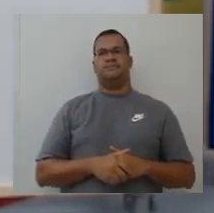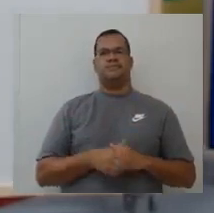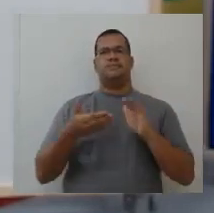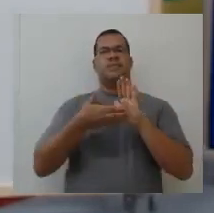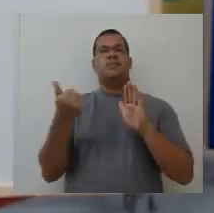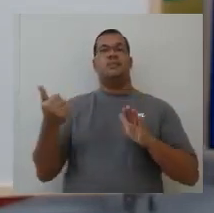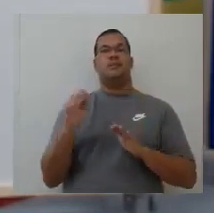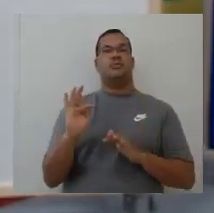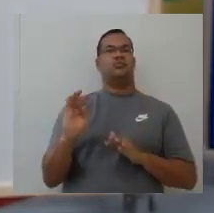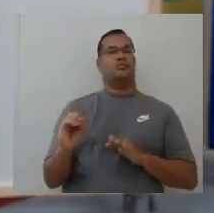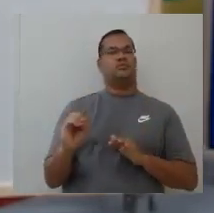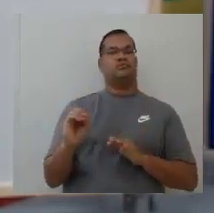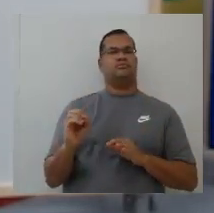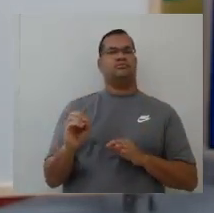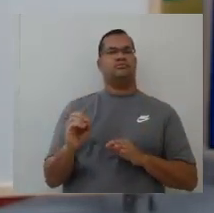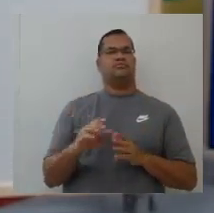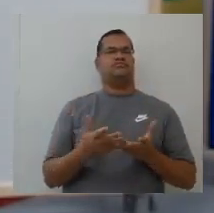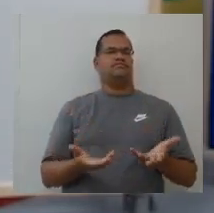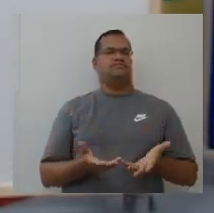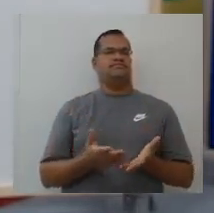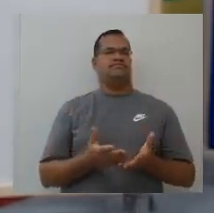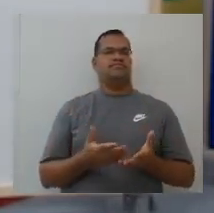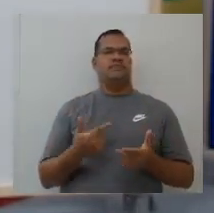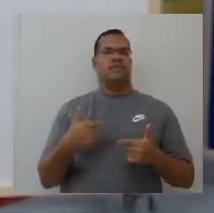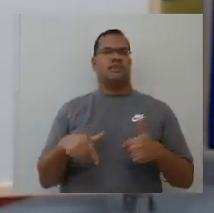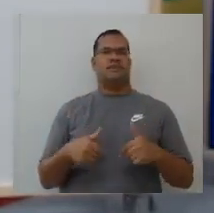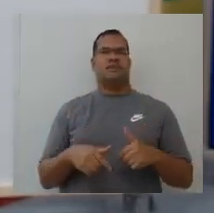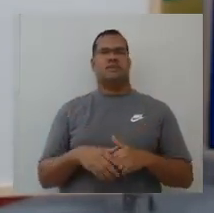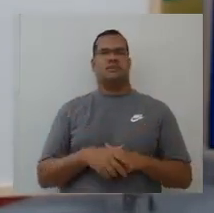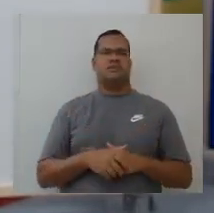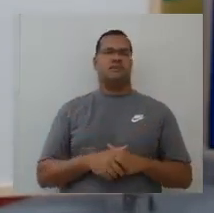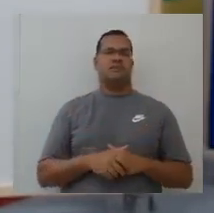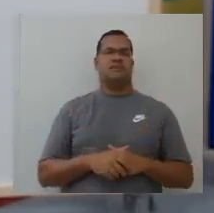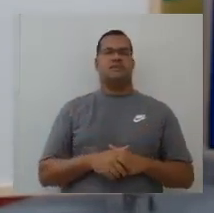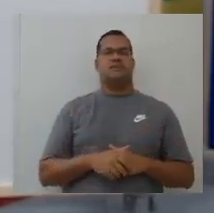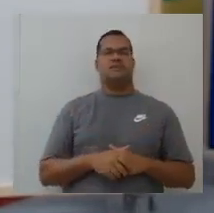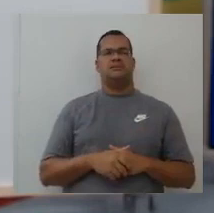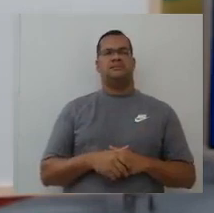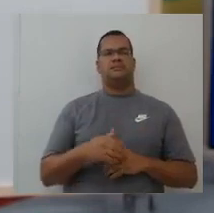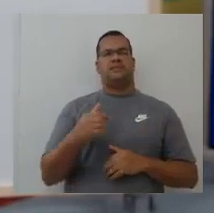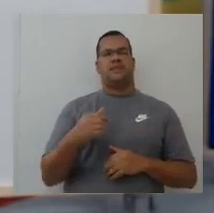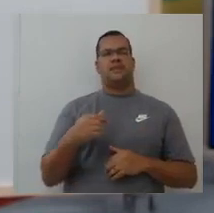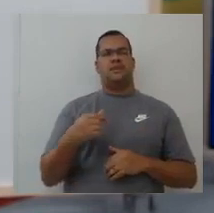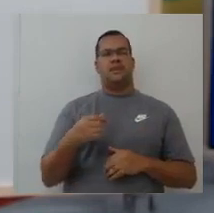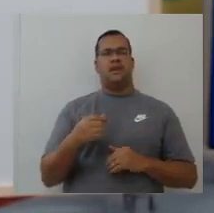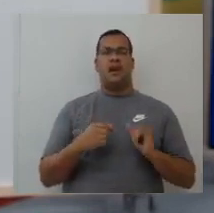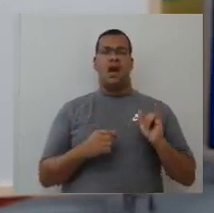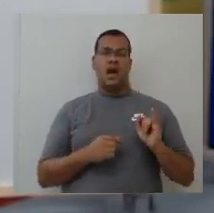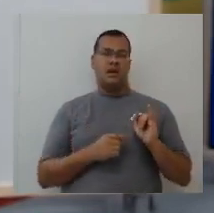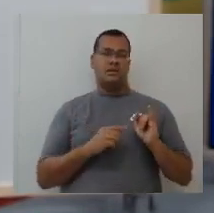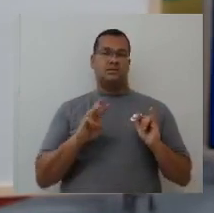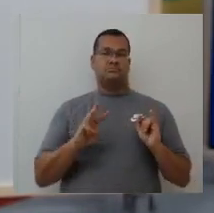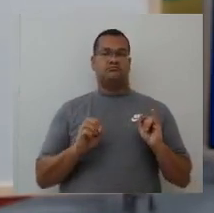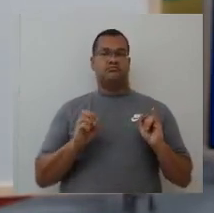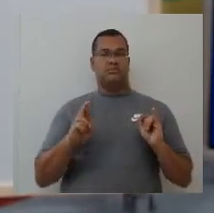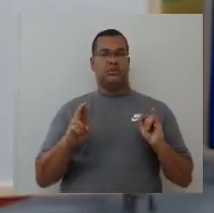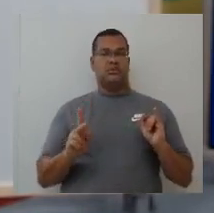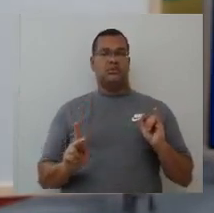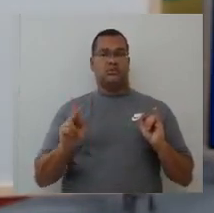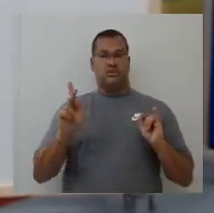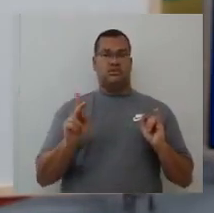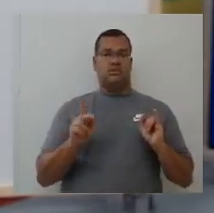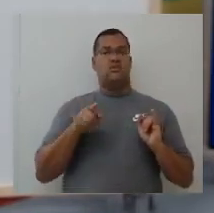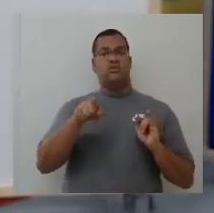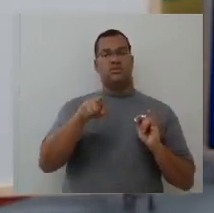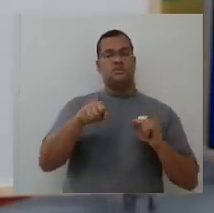to, porque eu não digo eu trabalhar. Beleza? Então, eu trabalho, I work. Você trabalha,